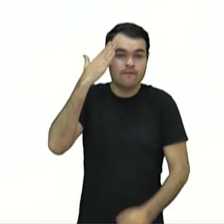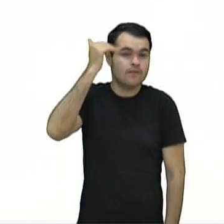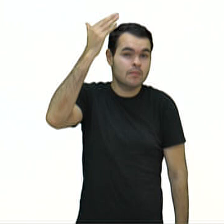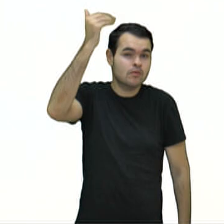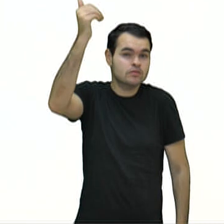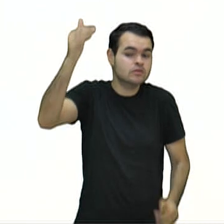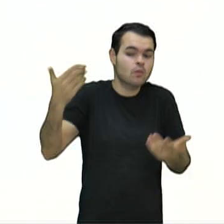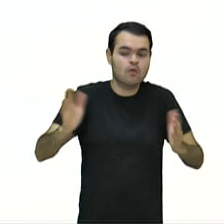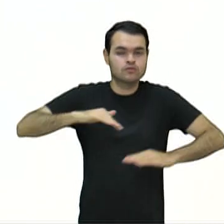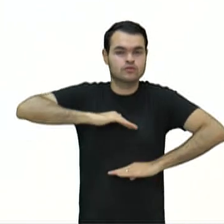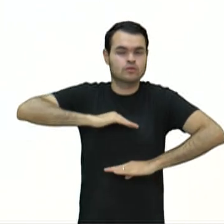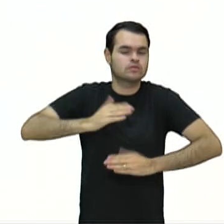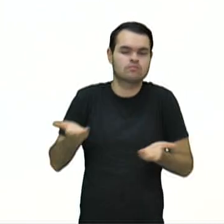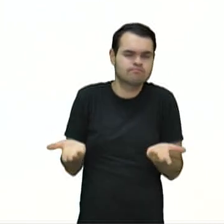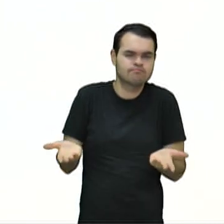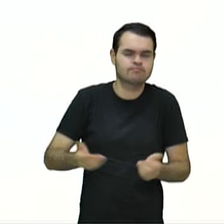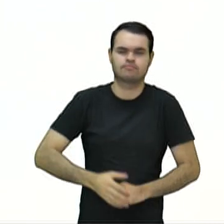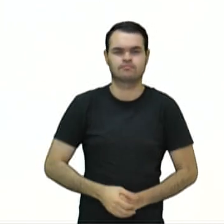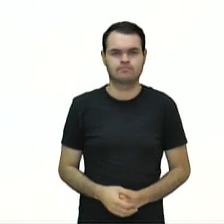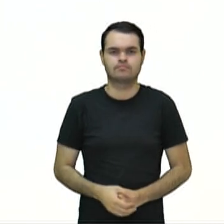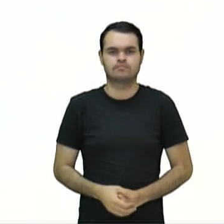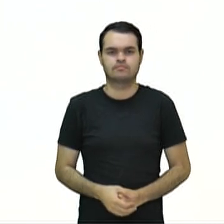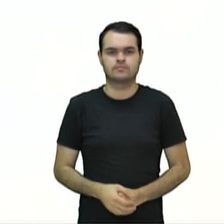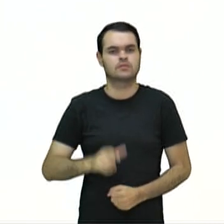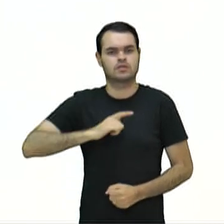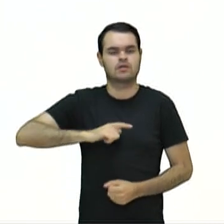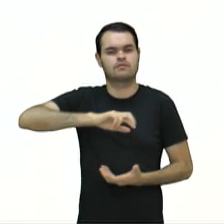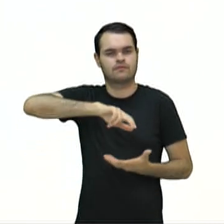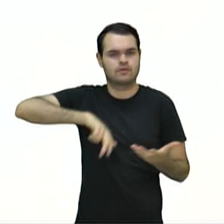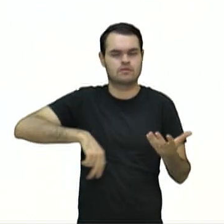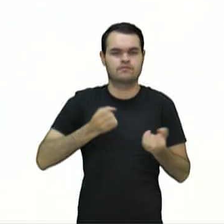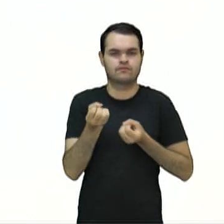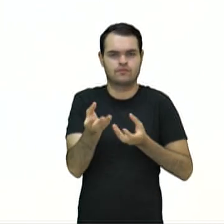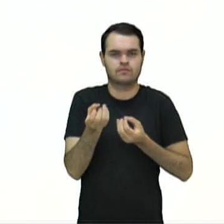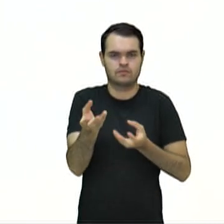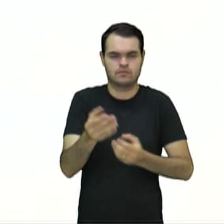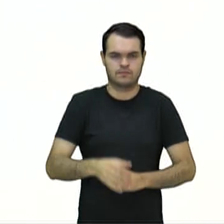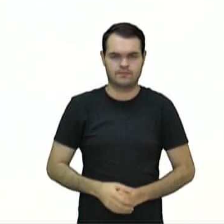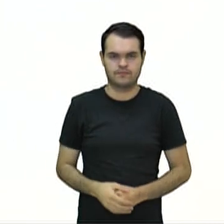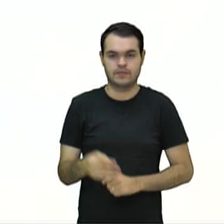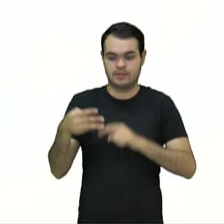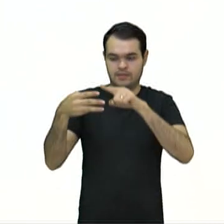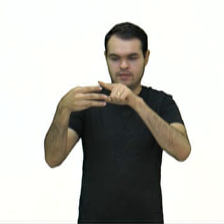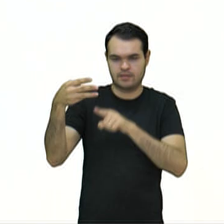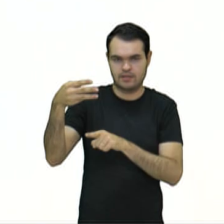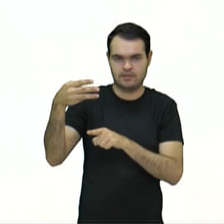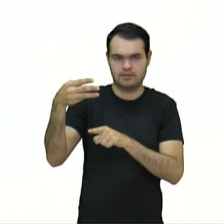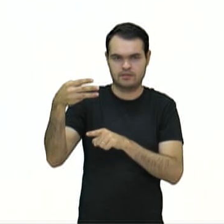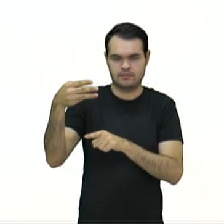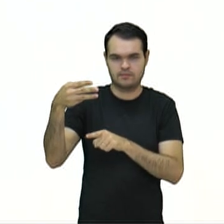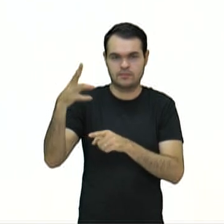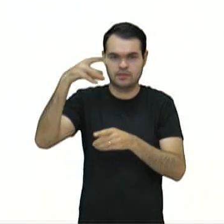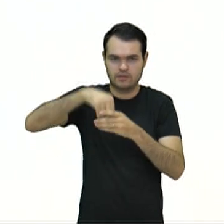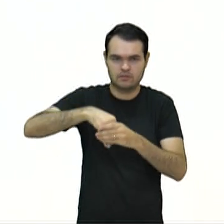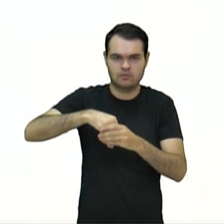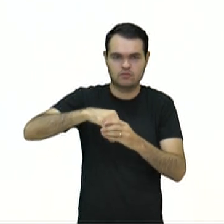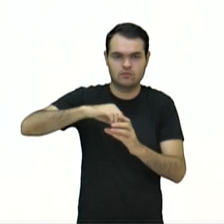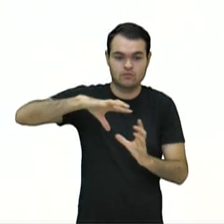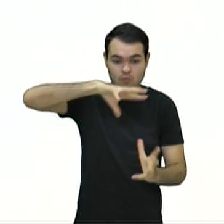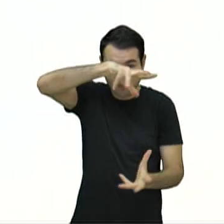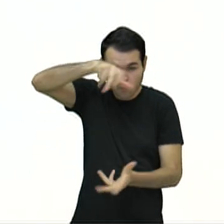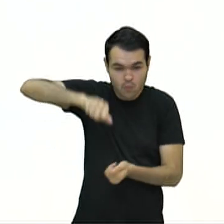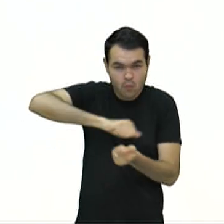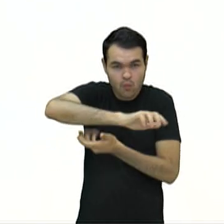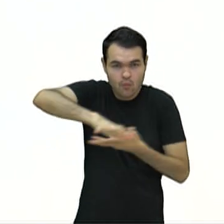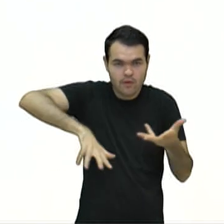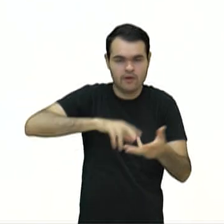qual situação, né? Então nós temos várias informações. In, temos 3 informações e dentro do universo Marvel. O fragmento está